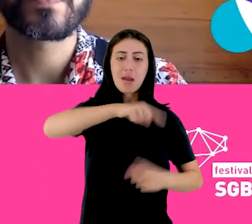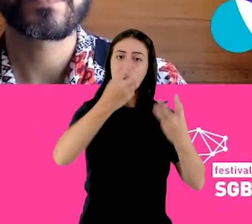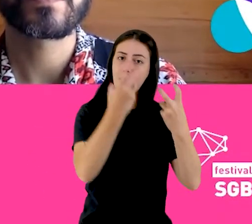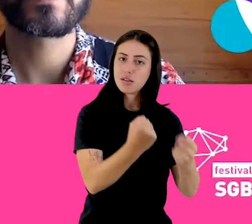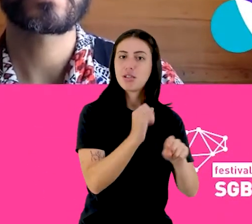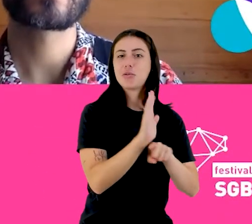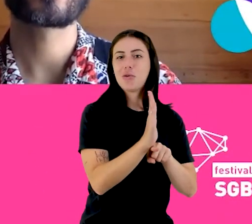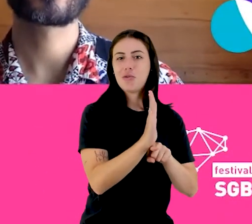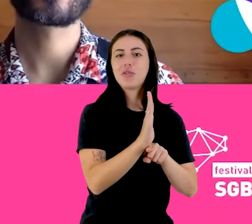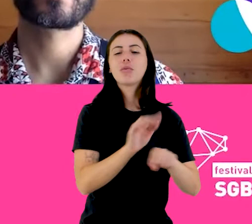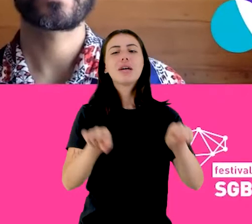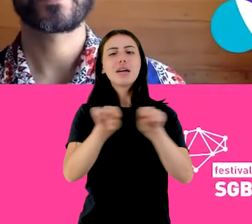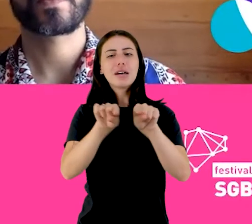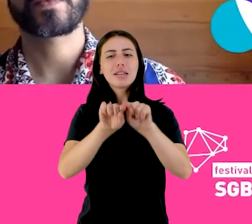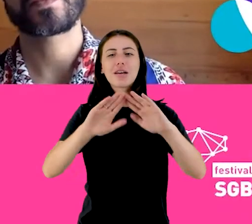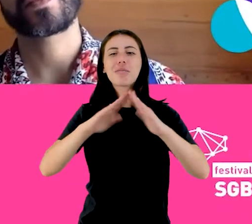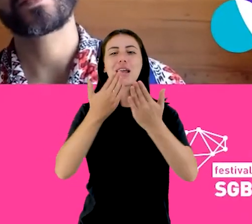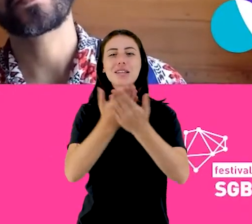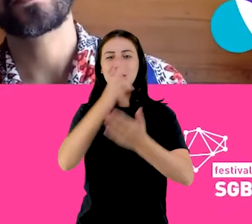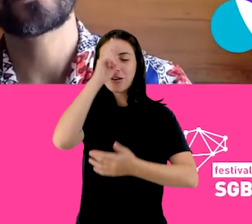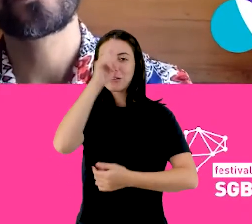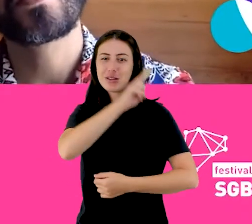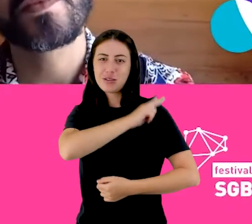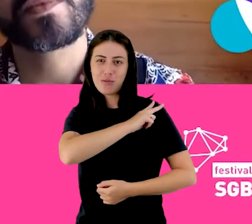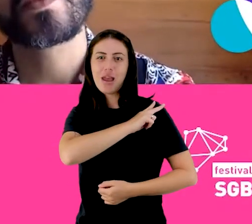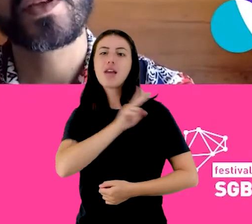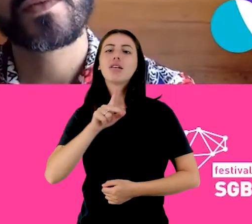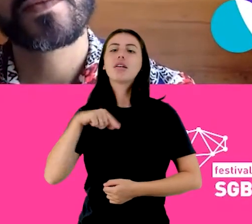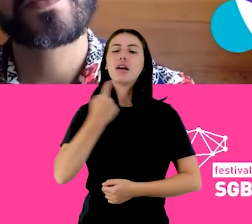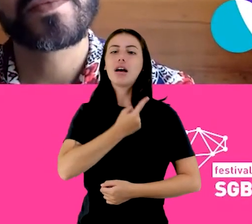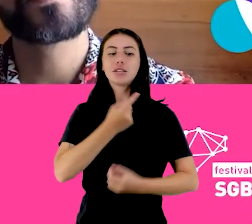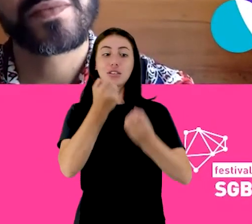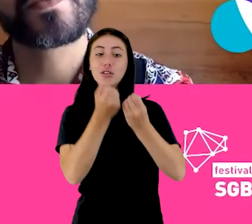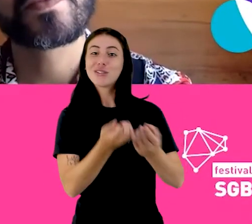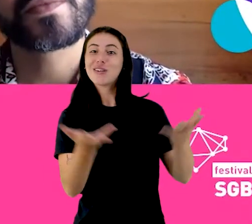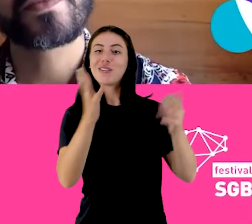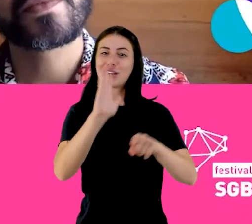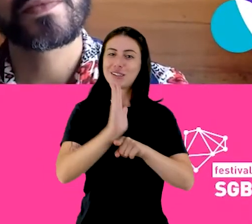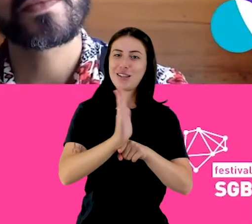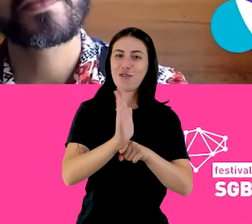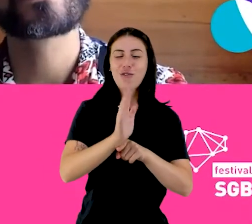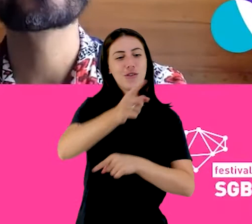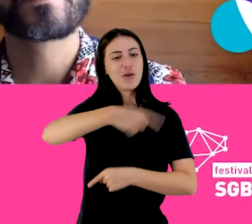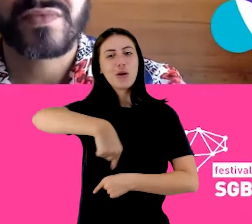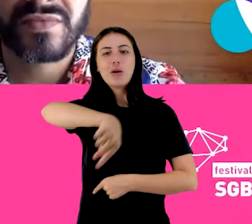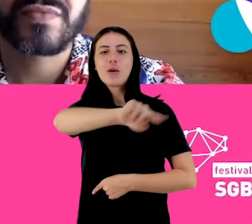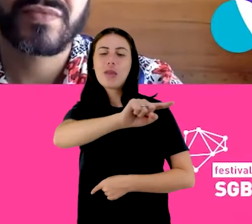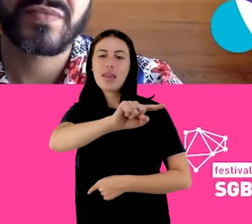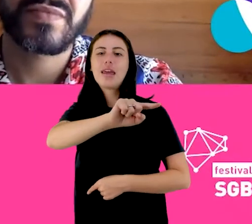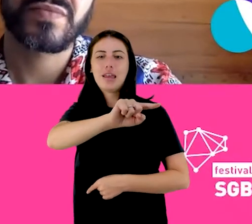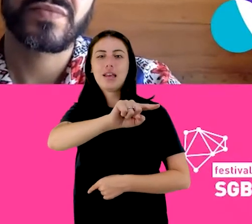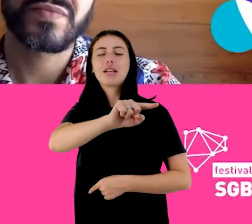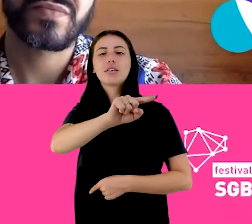fizesse o filme ser apropriado pela audiência que a gente queria, sabe? Então, assim, o movimento negro se apropriou do filme. Na ocasião